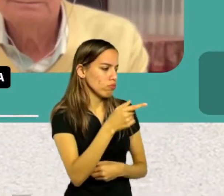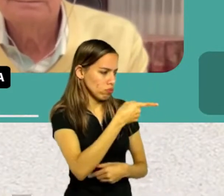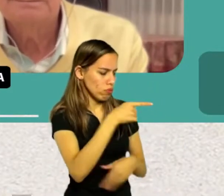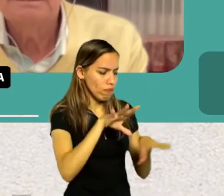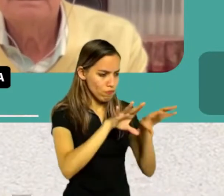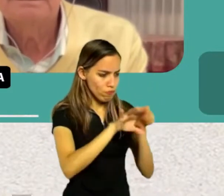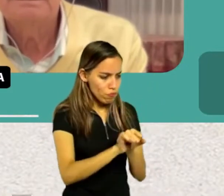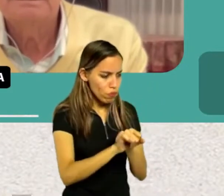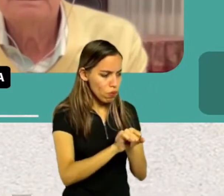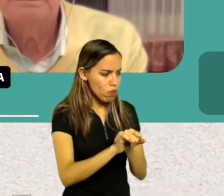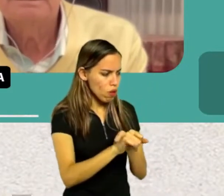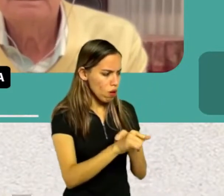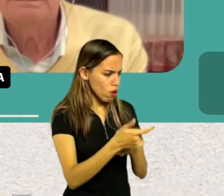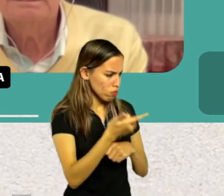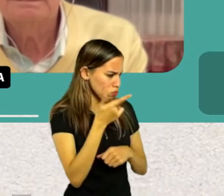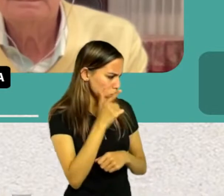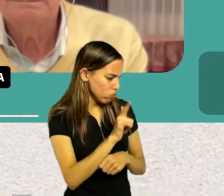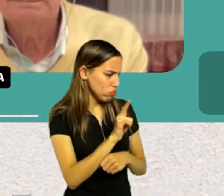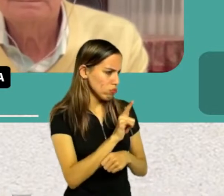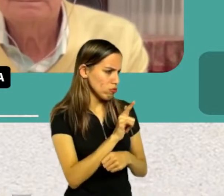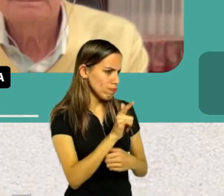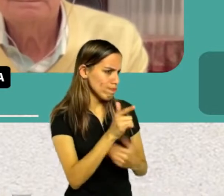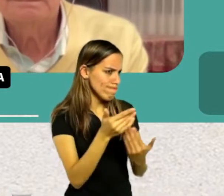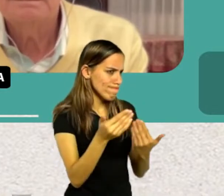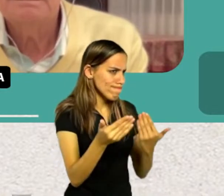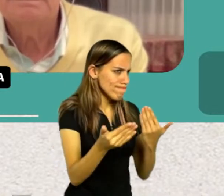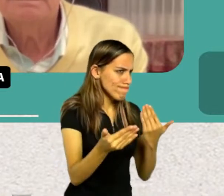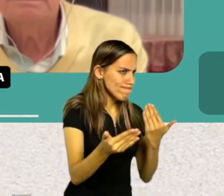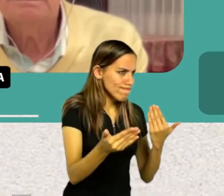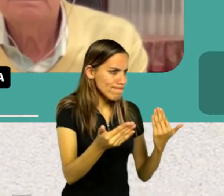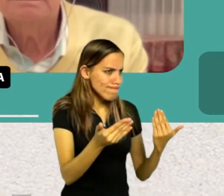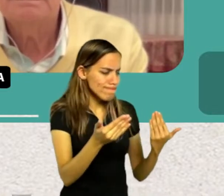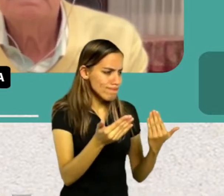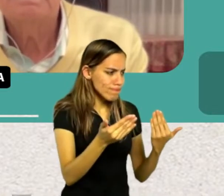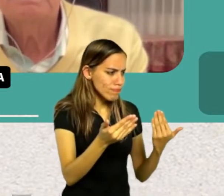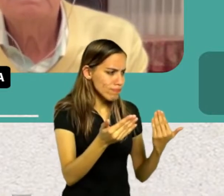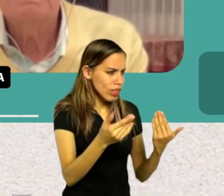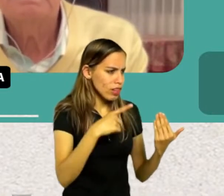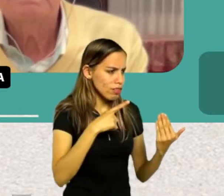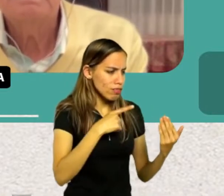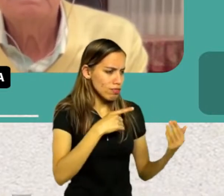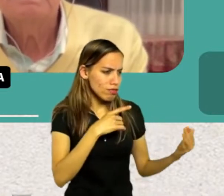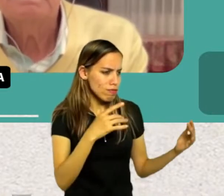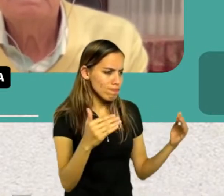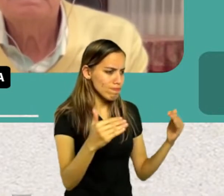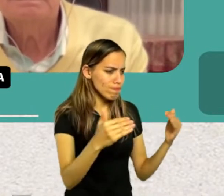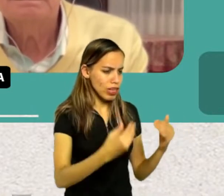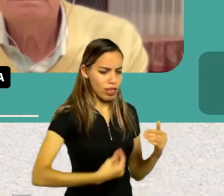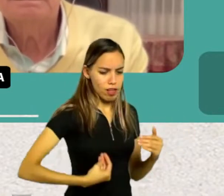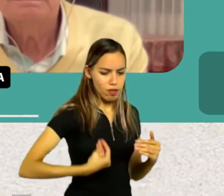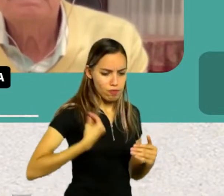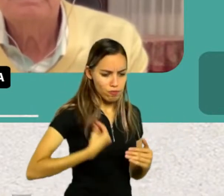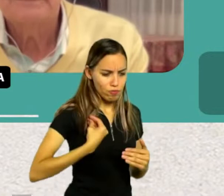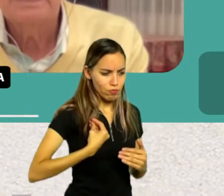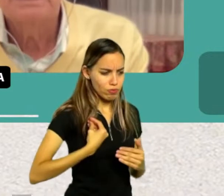conseguiu assimilar e conseguiu fazer essa ponte difícil entre a sobrevivência e o ensino